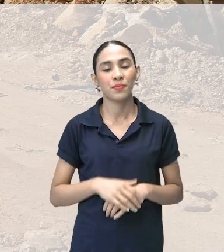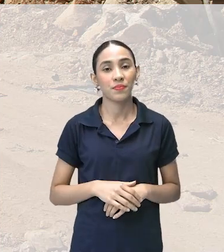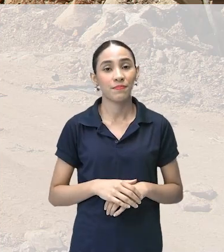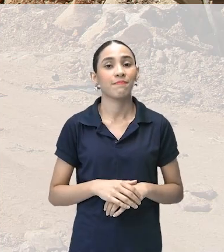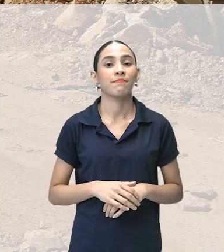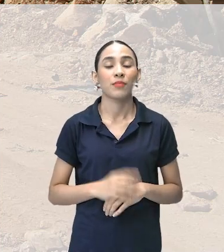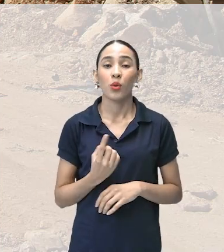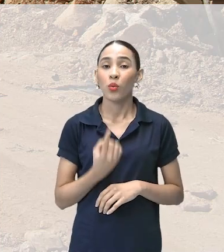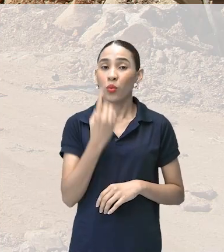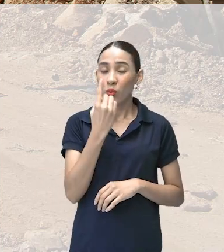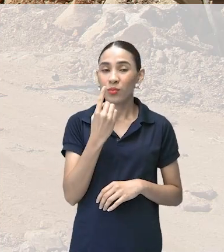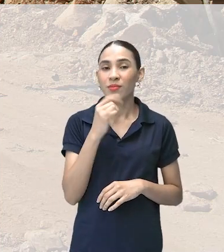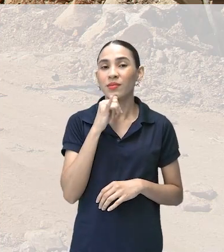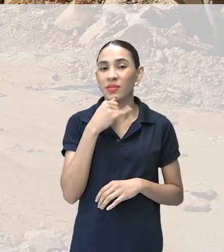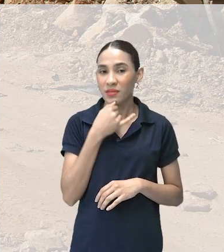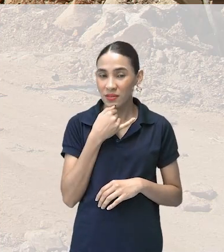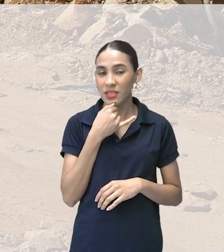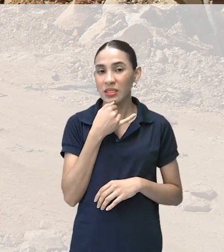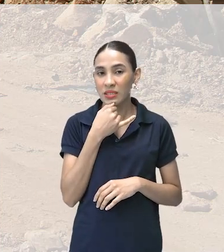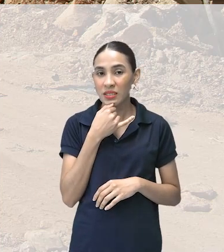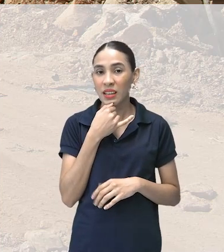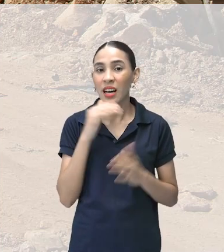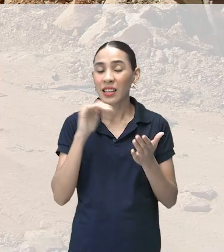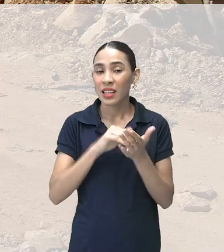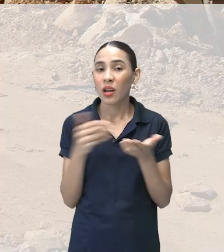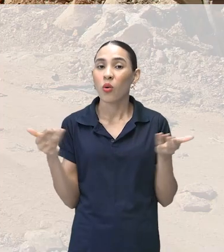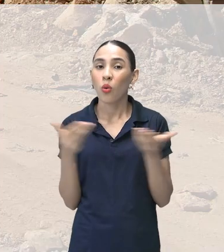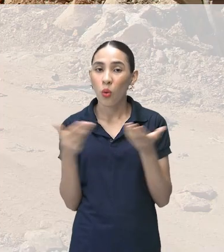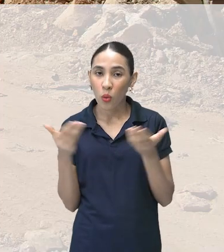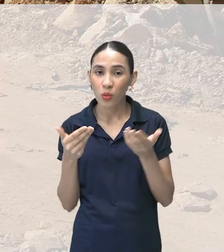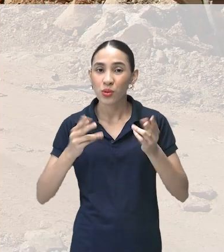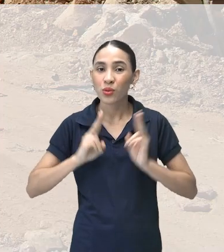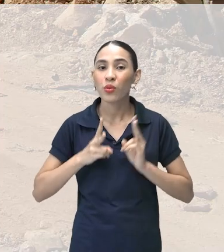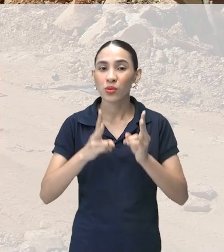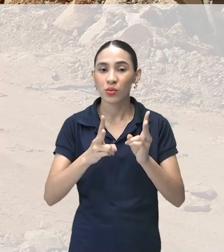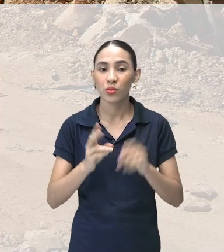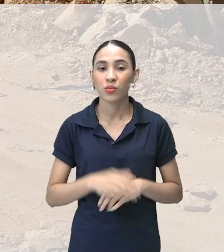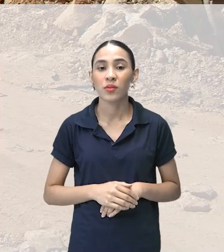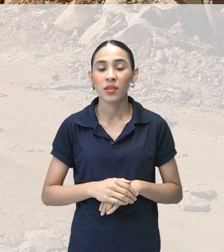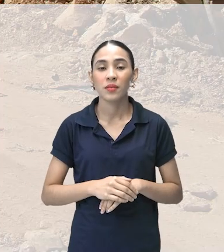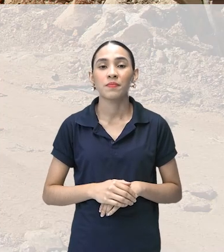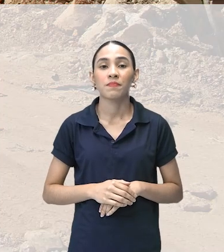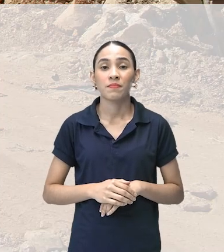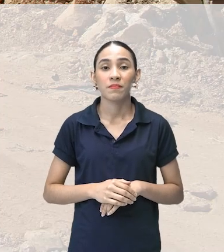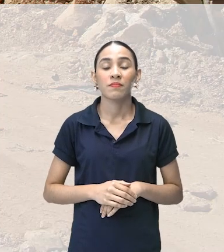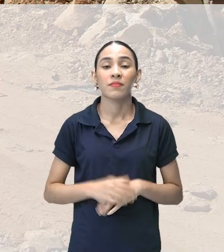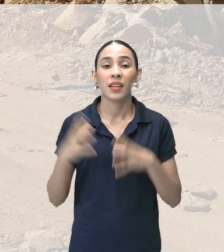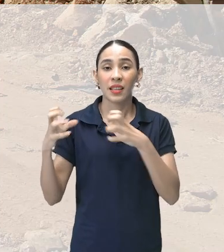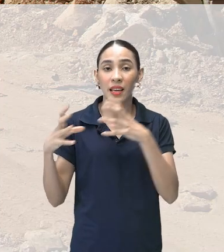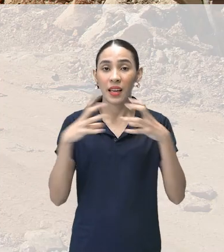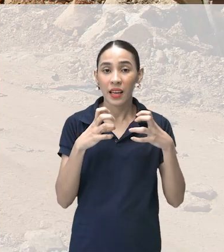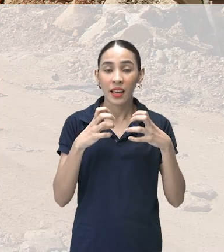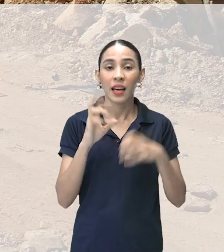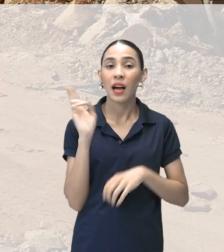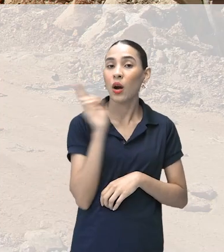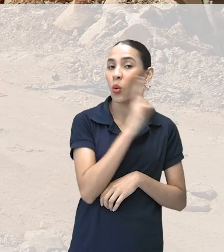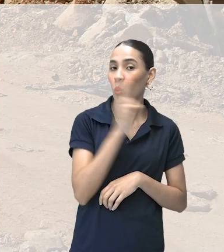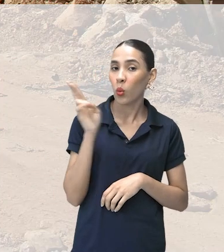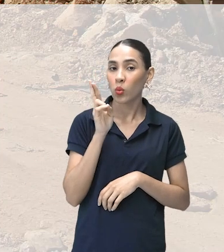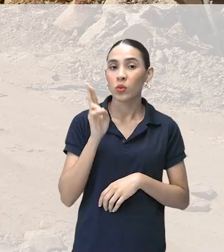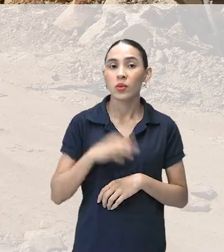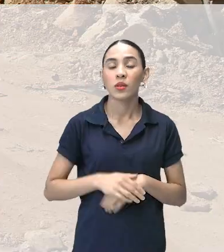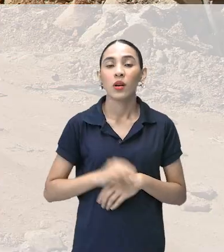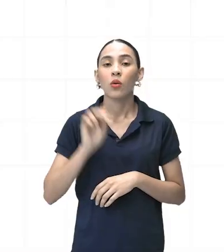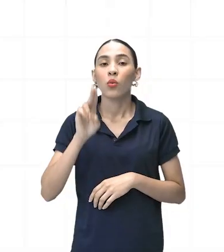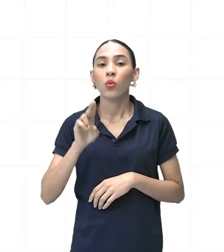E um deles que, infelizmente, até os dias atuais ainda está ocorrendo, vai ser aí entre a Rússia e